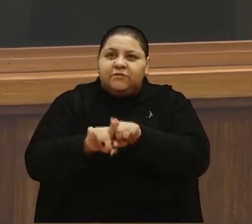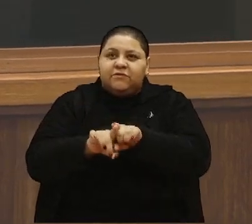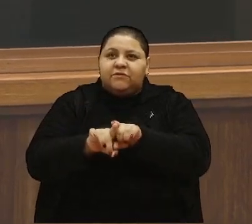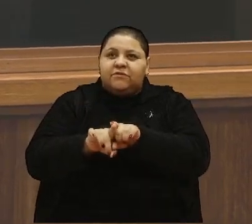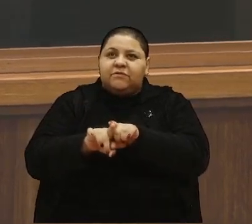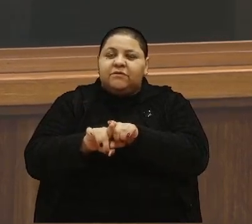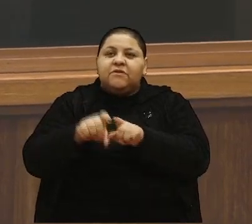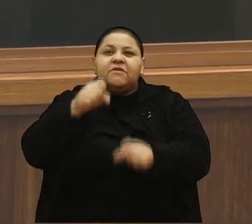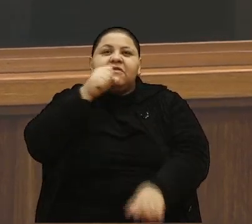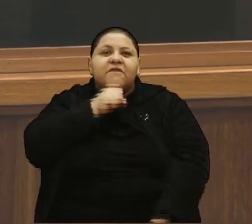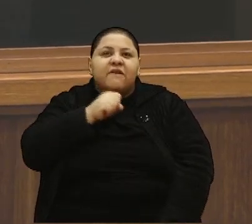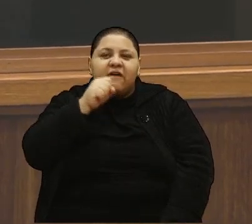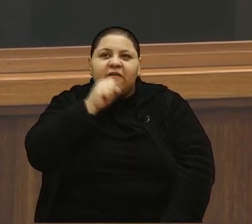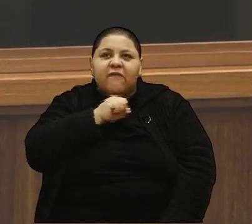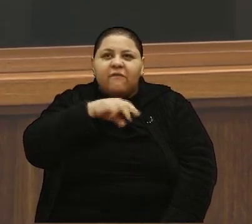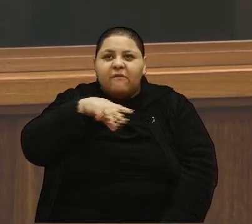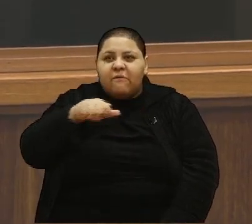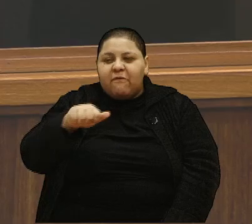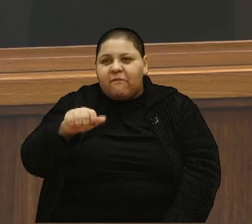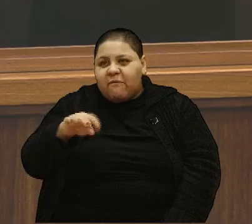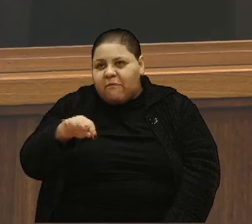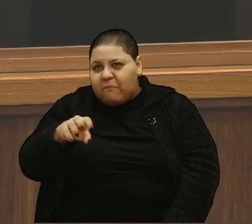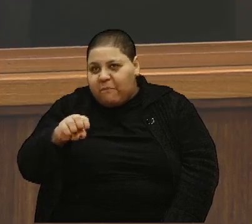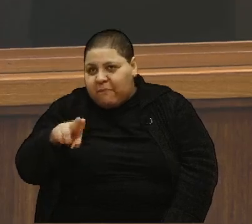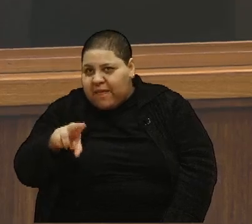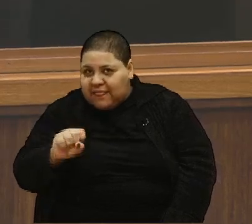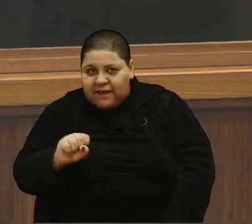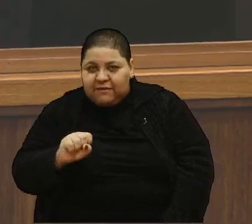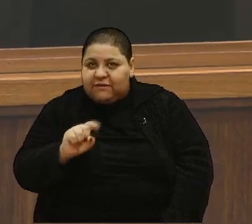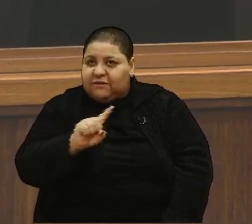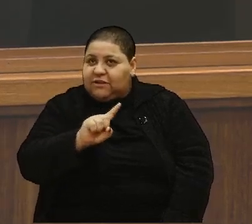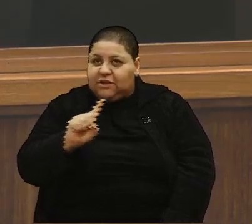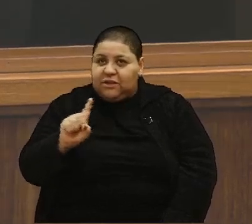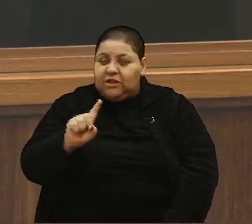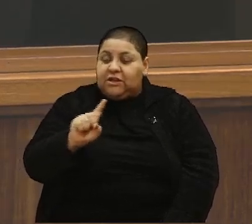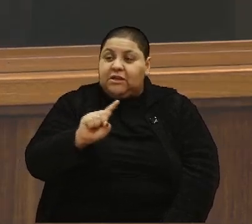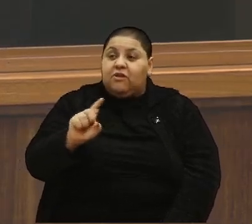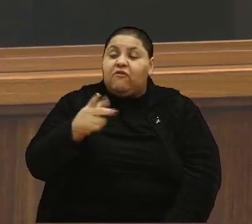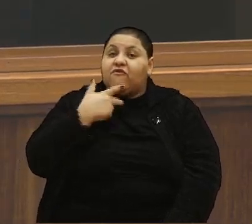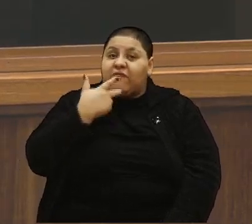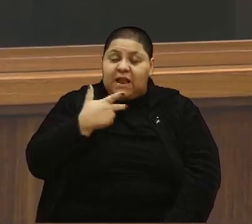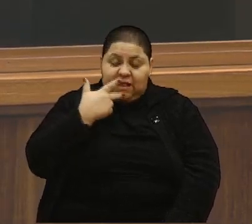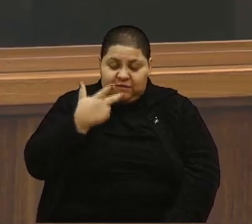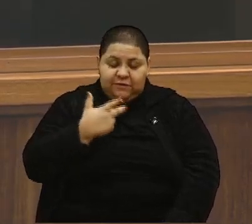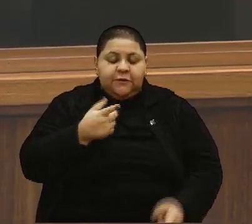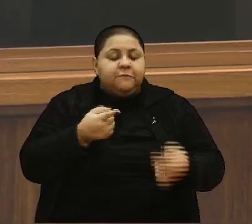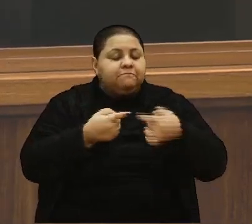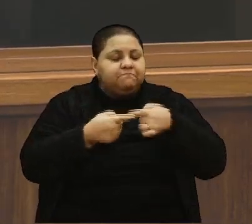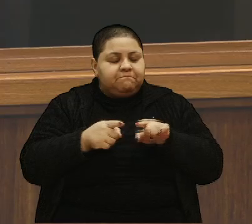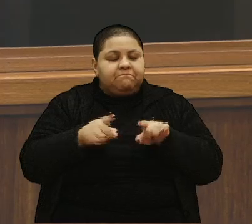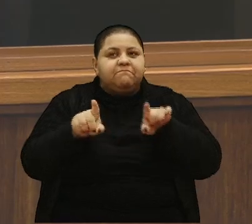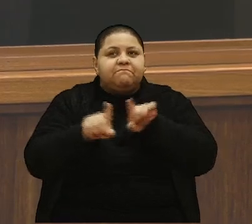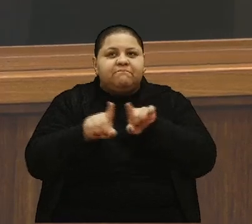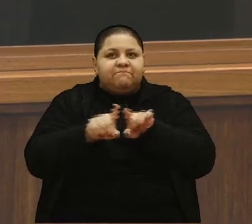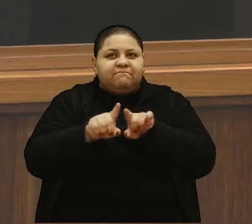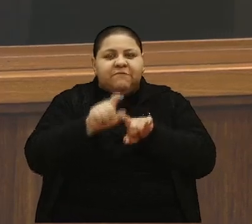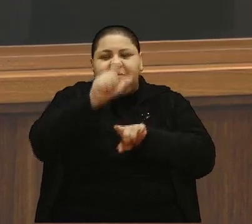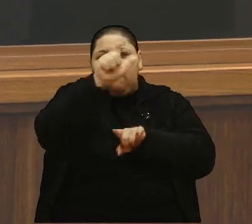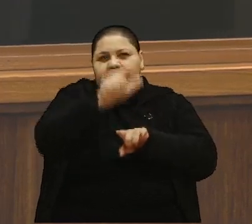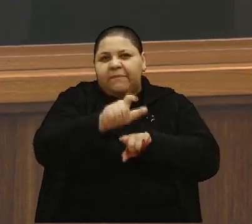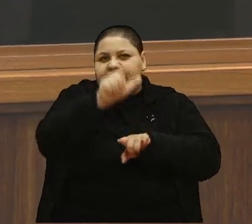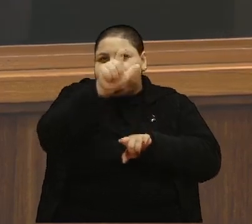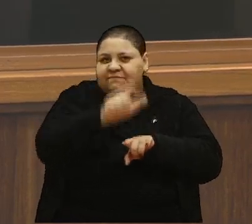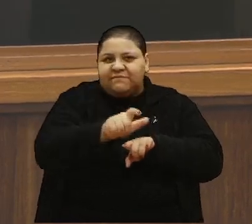avô do Mateus, né? Mateus, que não foi nomeado aqui, mas que também é uma pessoa,